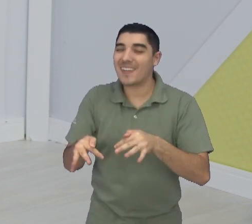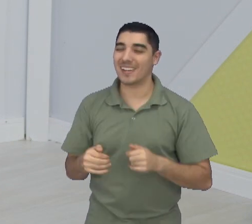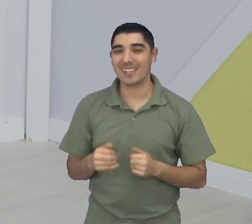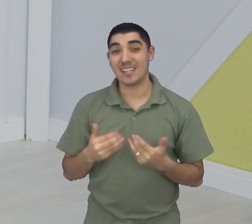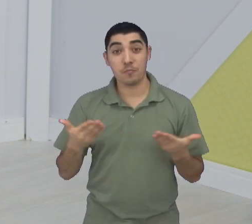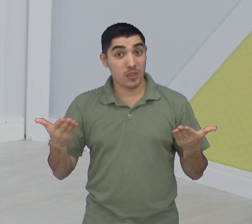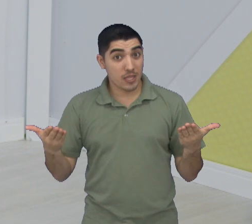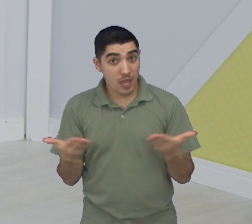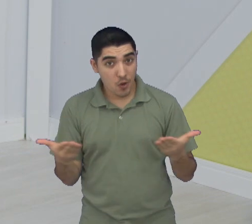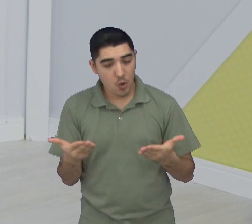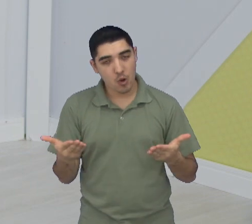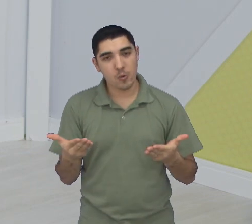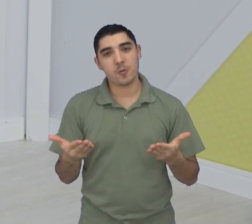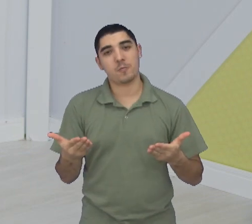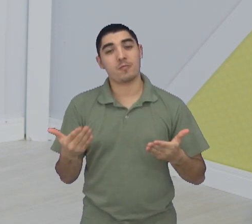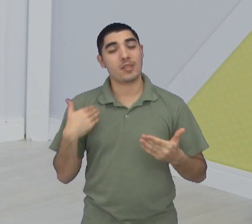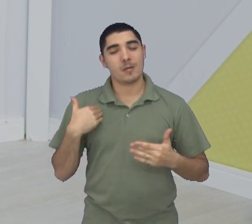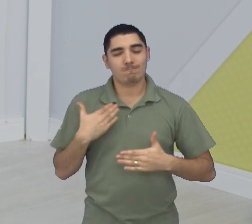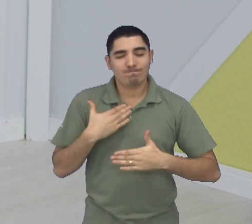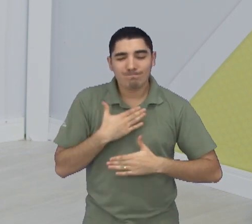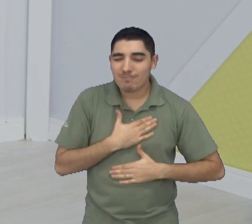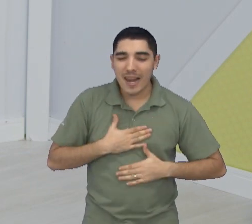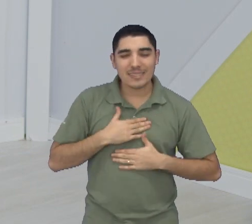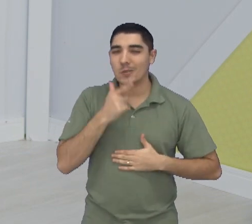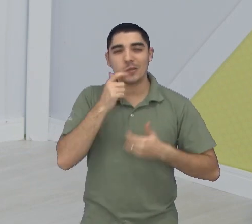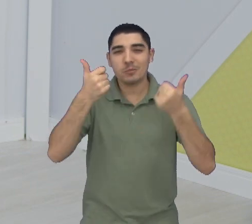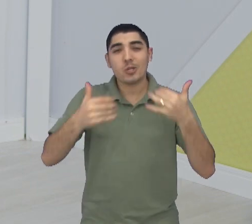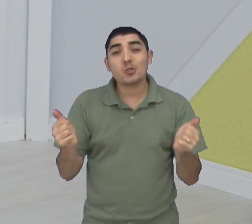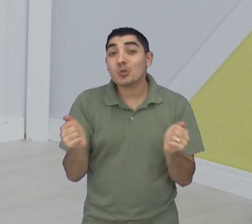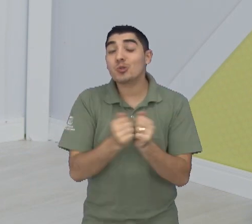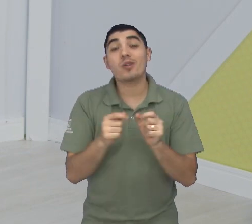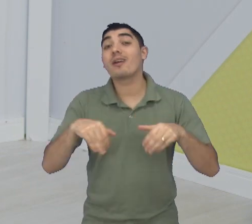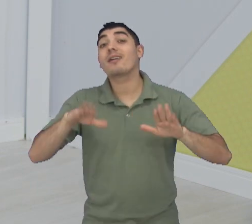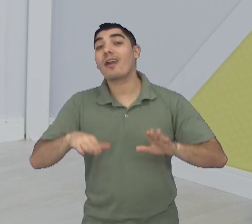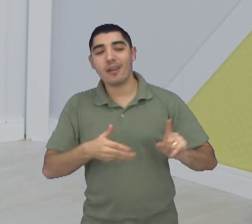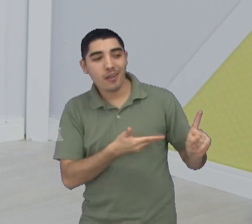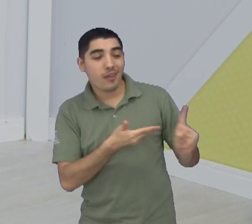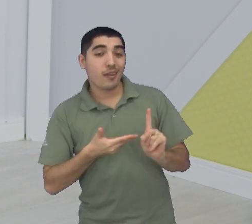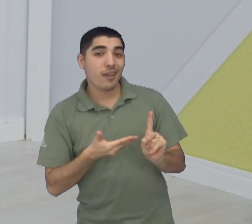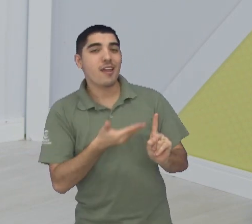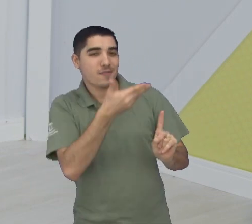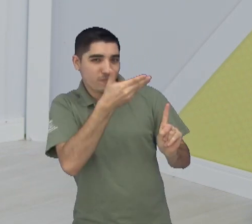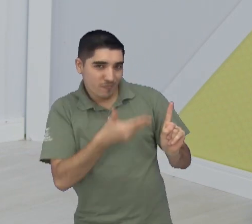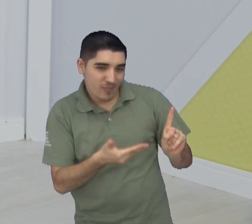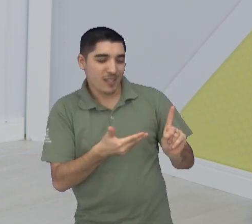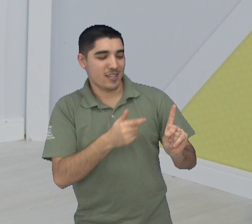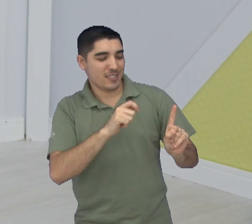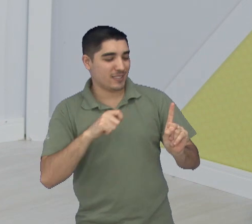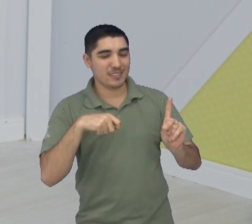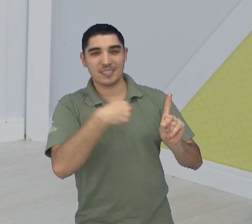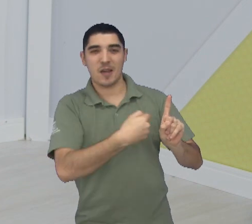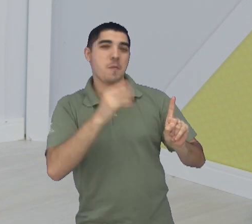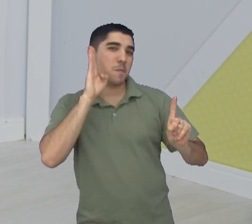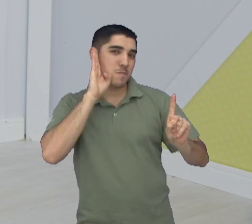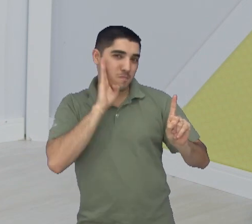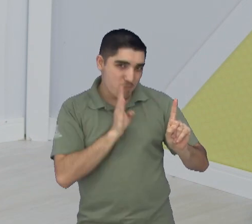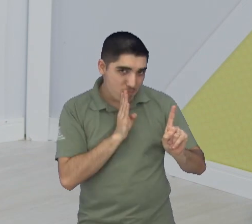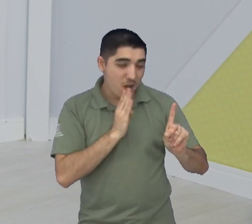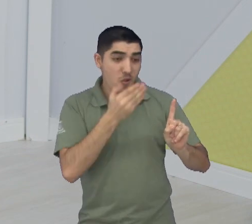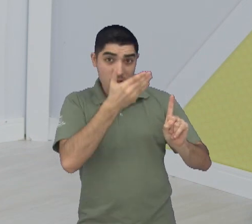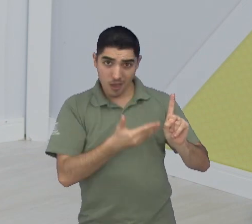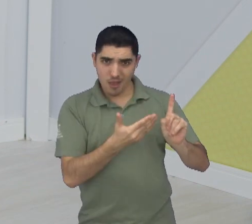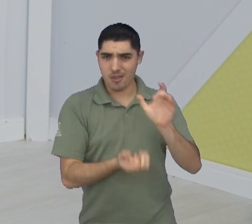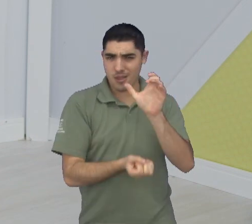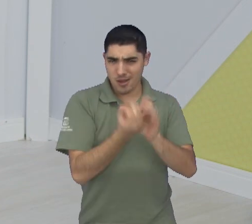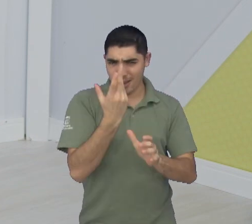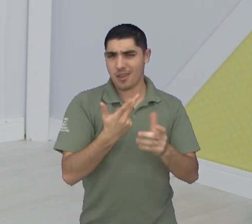nesse período eu vou ter um prazer inenarrável de dividir o Hora do Esporte com ele, o nosso produtor, o nosso repórter, ele